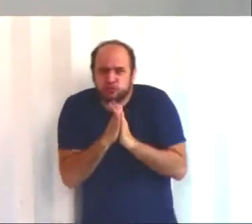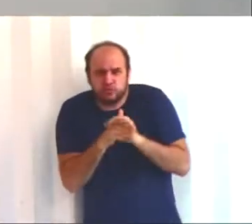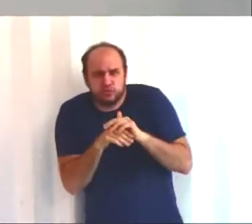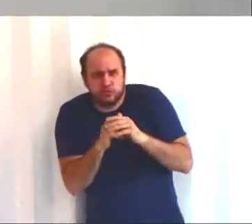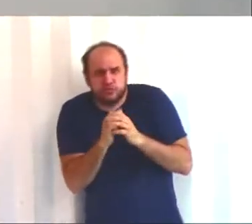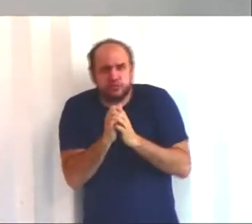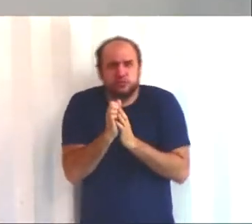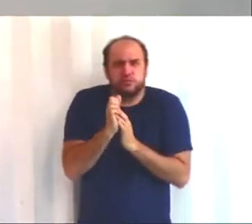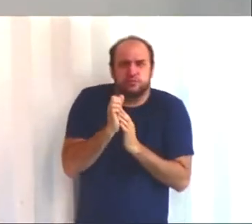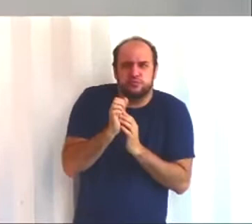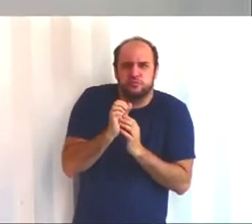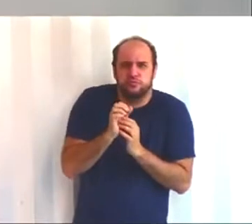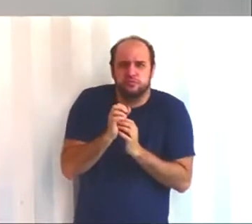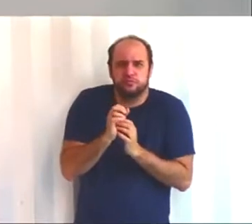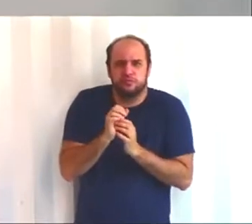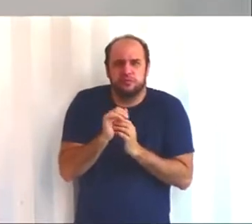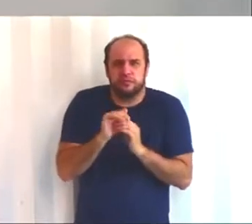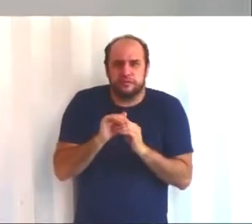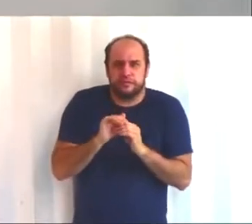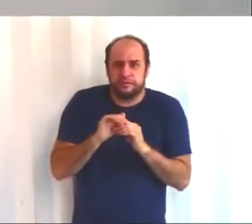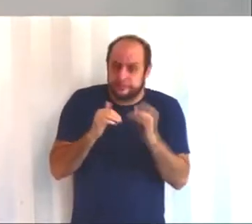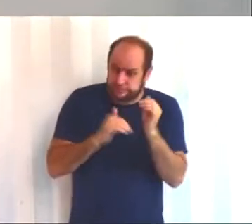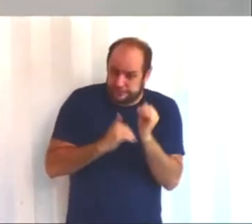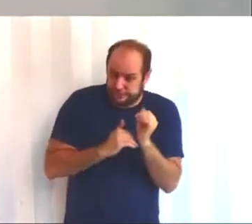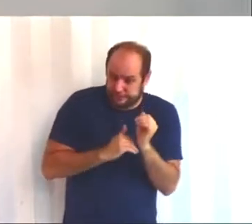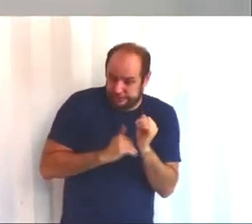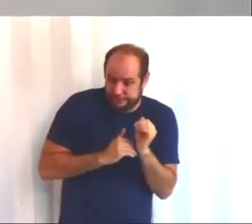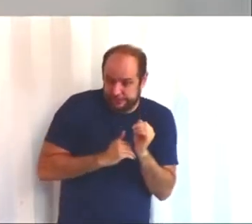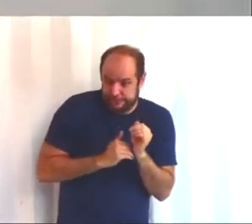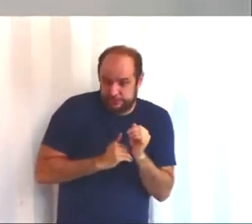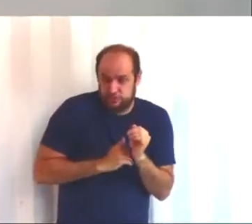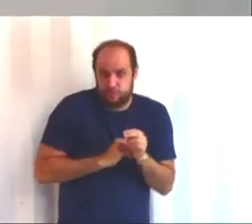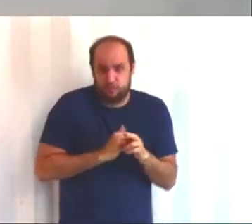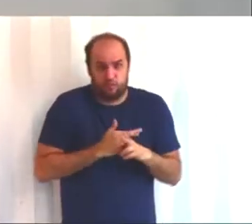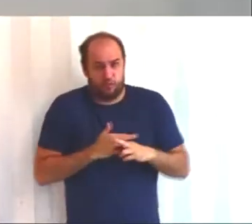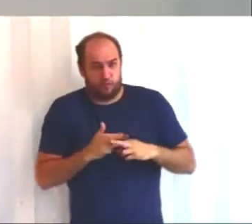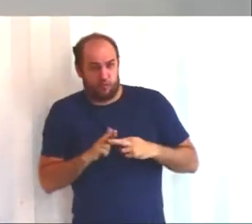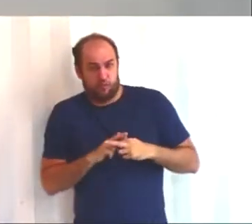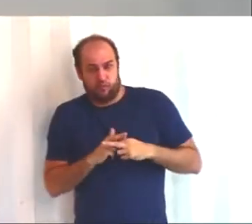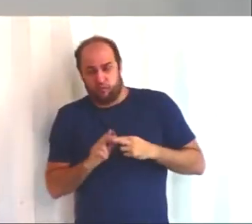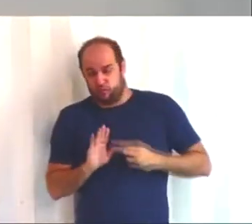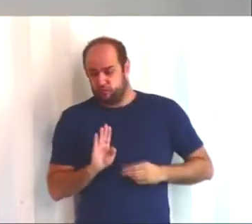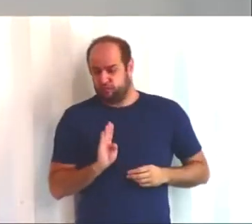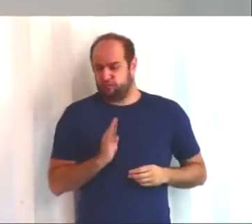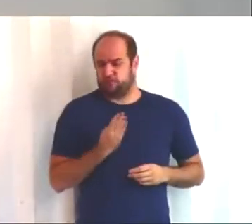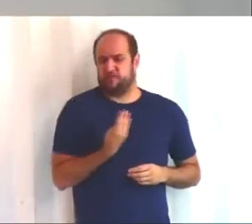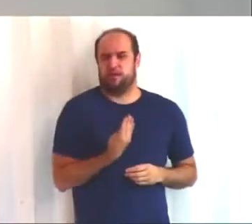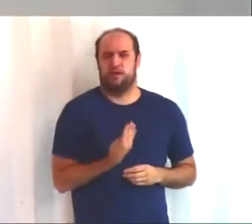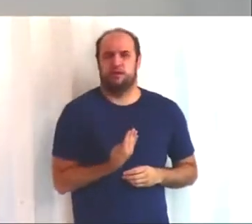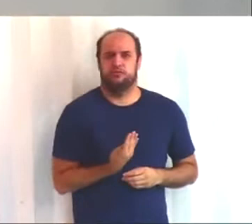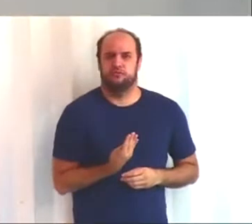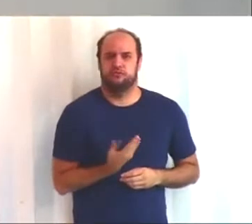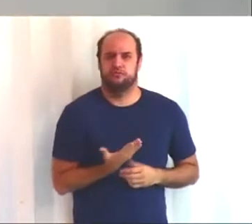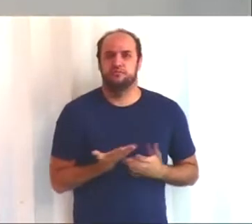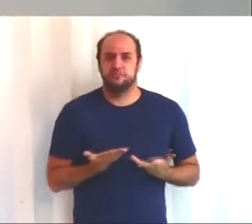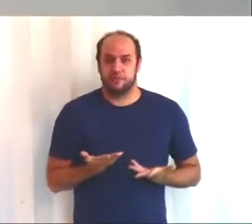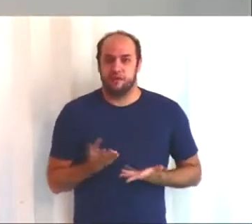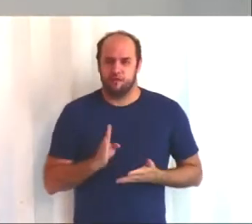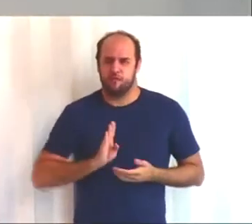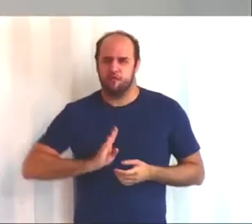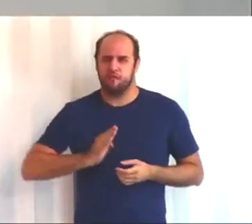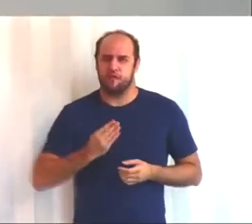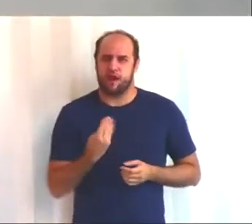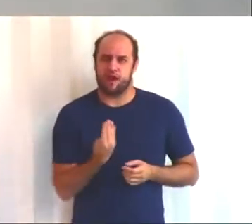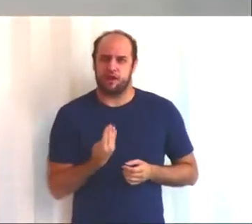maneira sorrateira, de maneira dissimulada. Malícia é alguma coisa em potencial para que